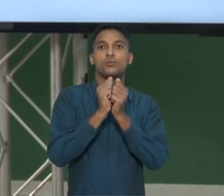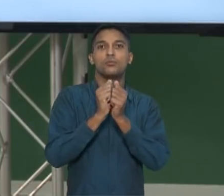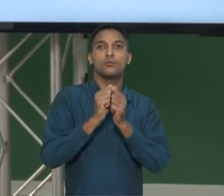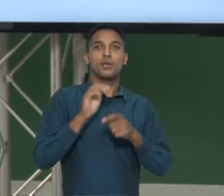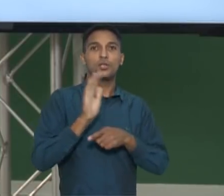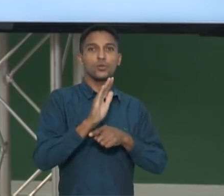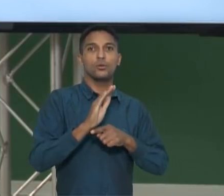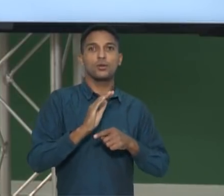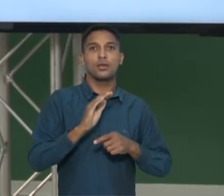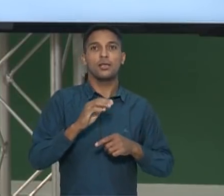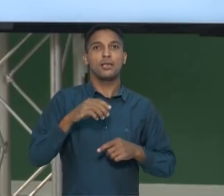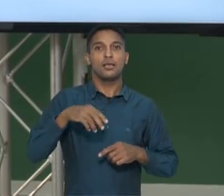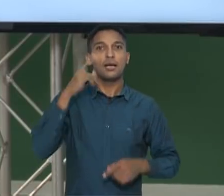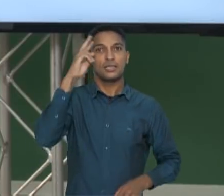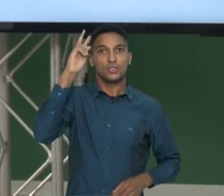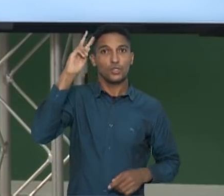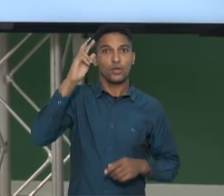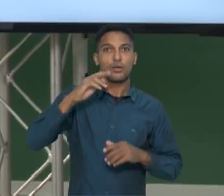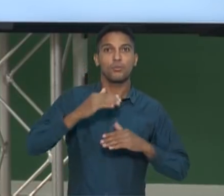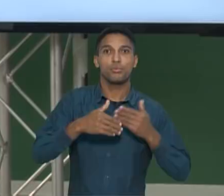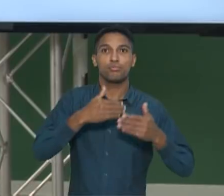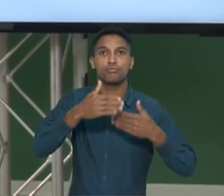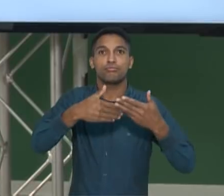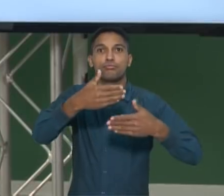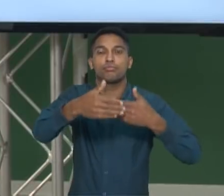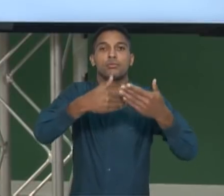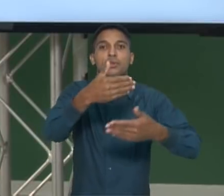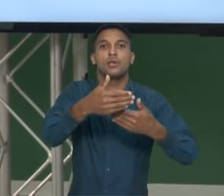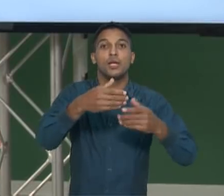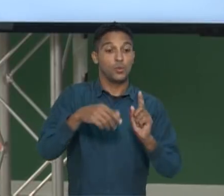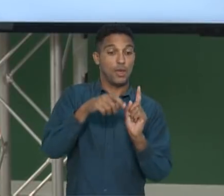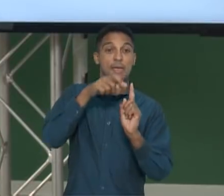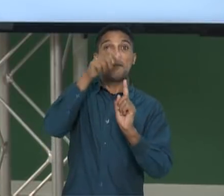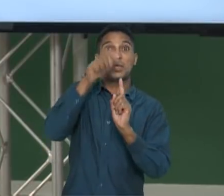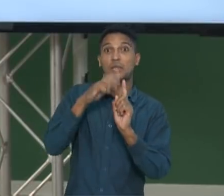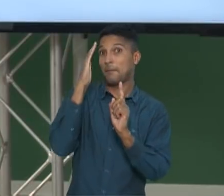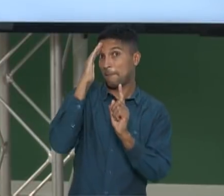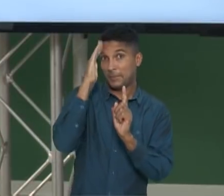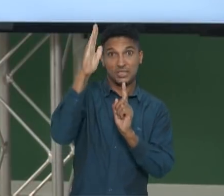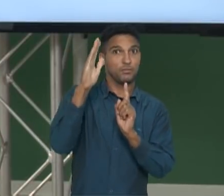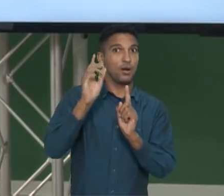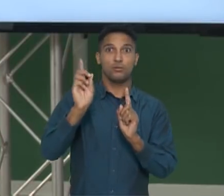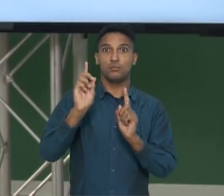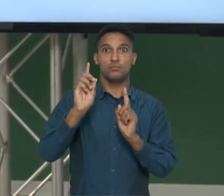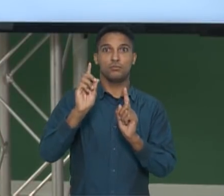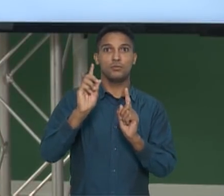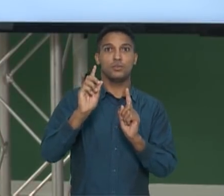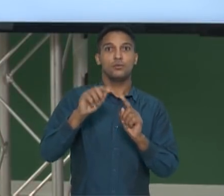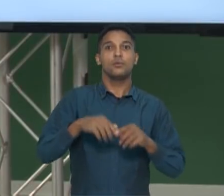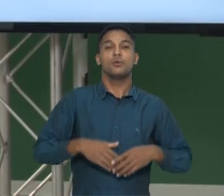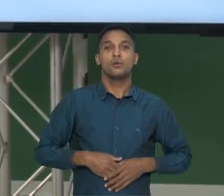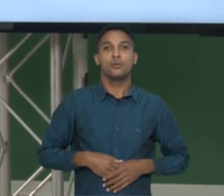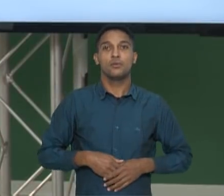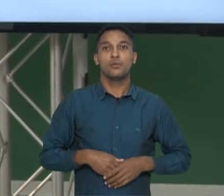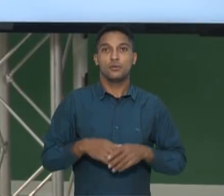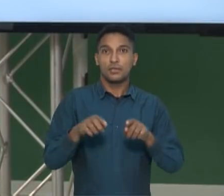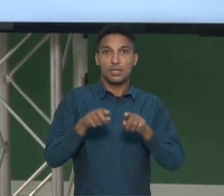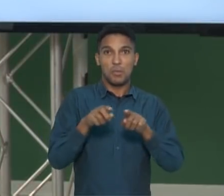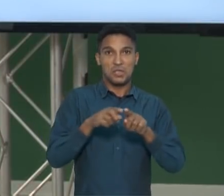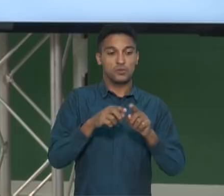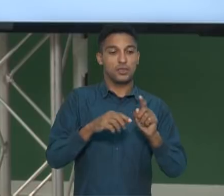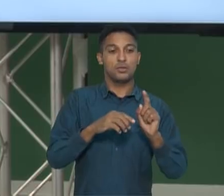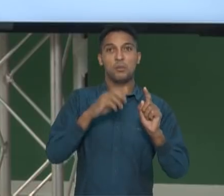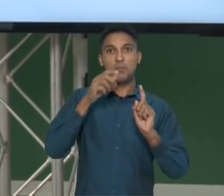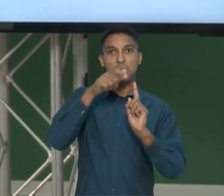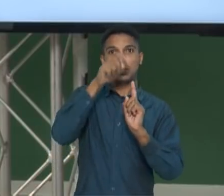história, mas são só personagens coadjuvantes, né? Eles não são os personagens principais, né? E nem são considerados antagonistas